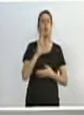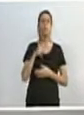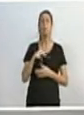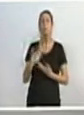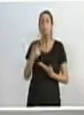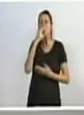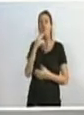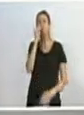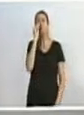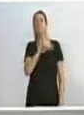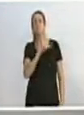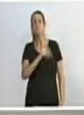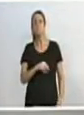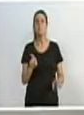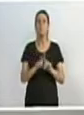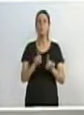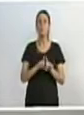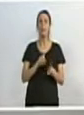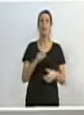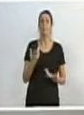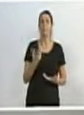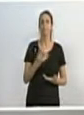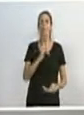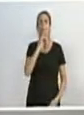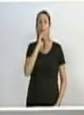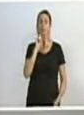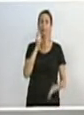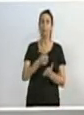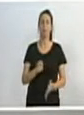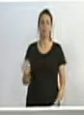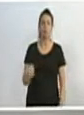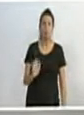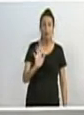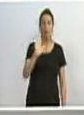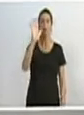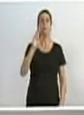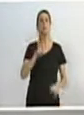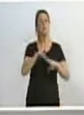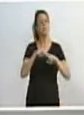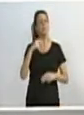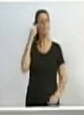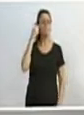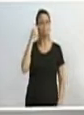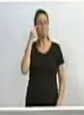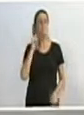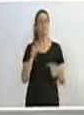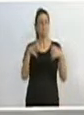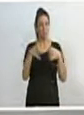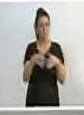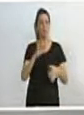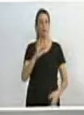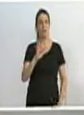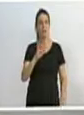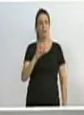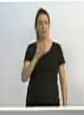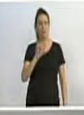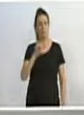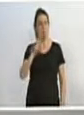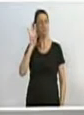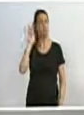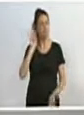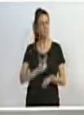favorece, altos impostos, aí vai, né? Adiante. Então, assim, que esse fórum realmente arregace as mangas